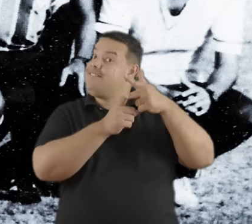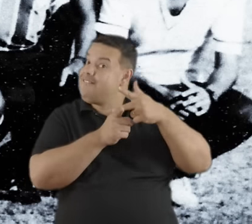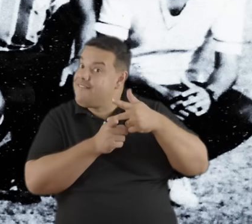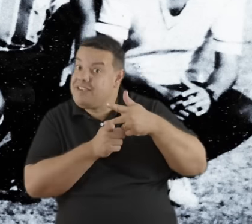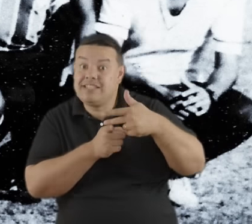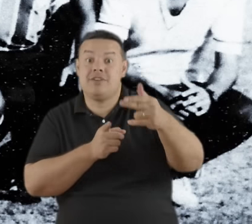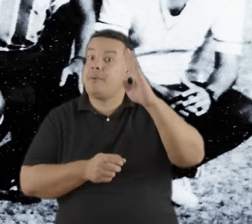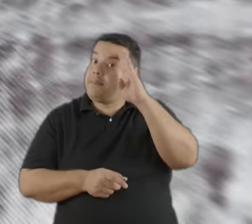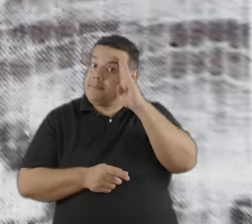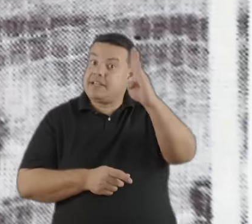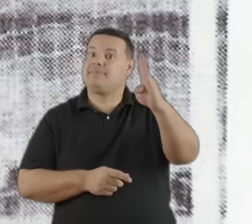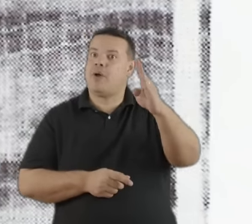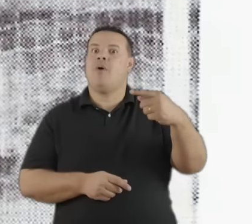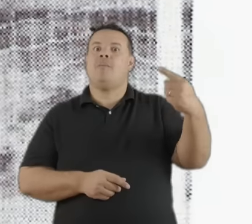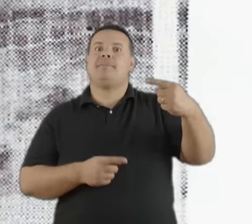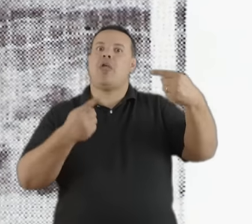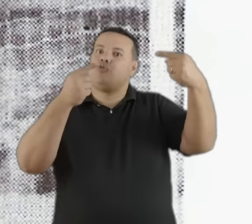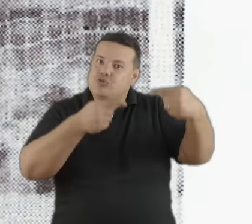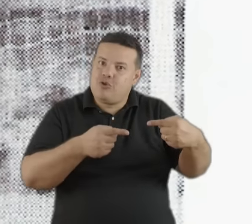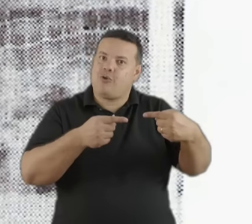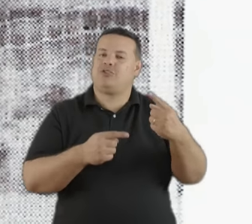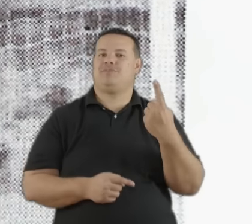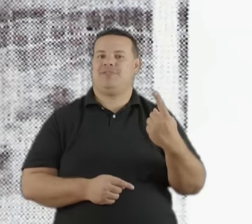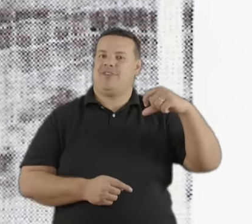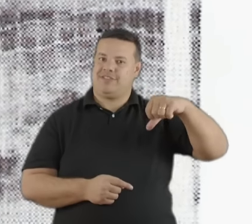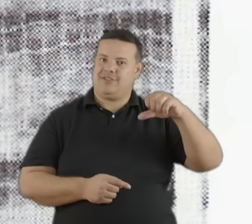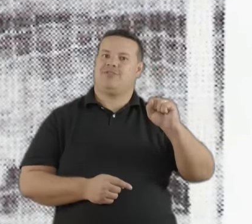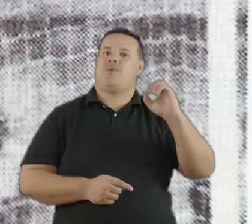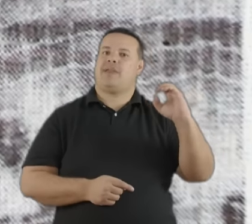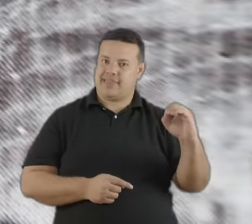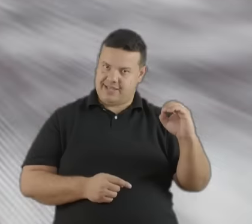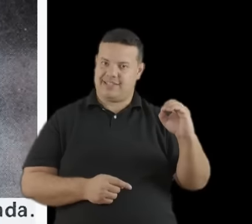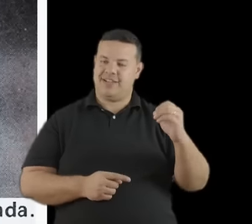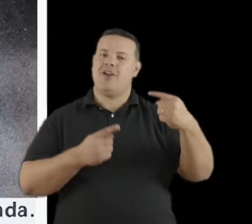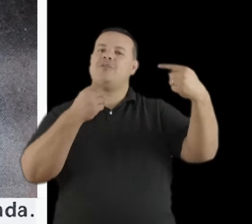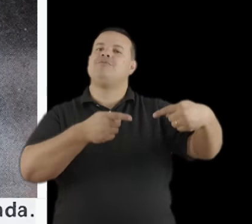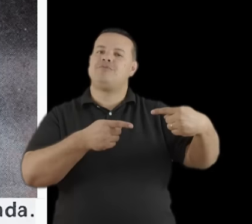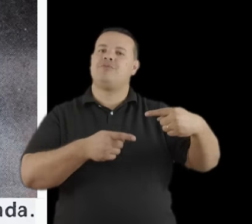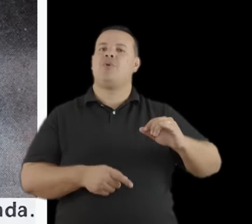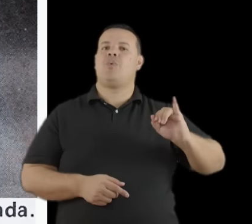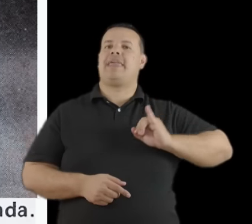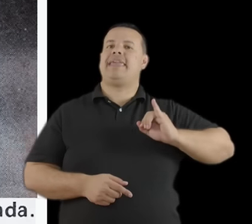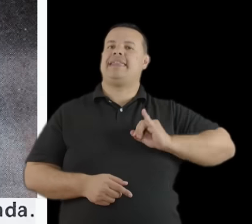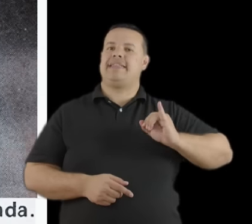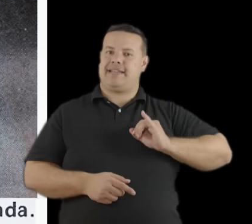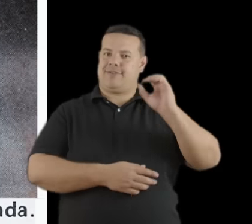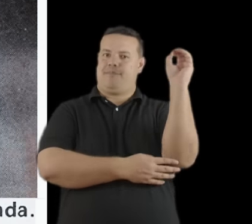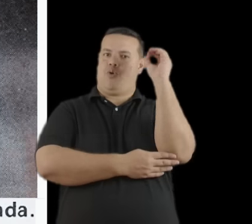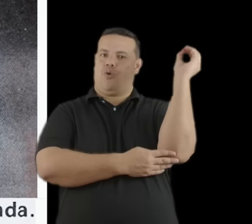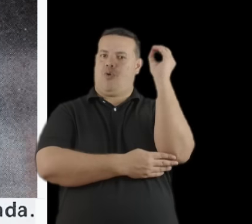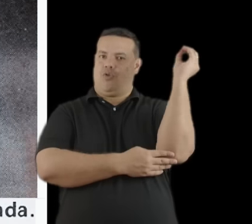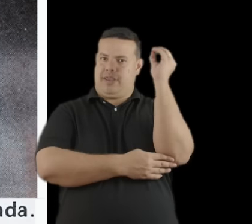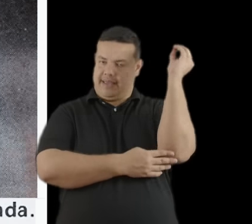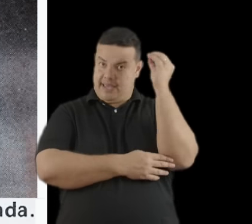mas conquistou a sua mais expressiva vitória na primeira rodada do Brasileirão de 1980. O Internacional de Porto